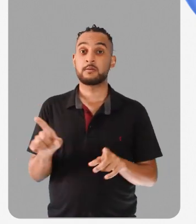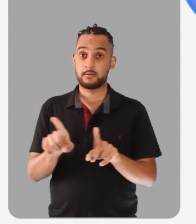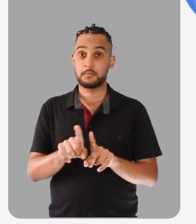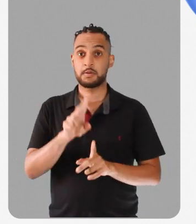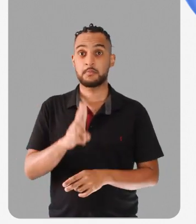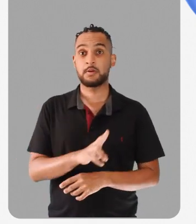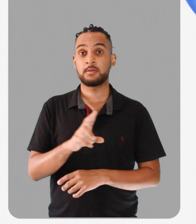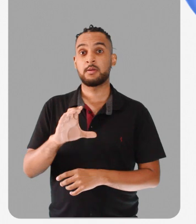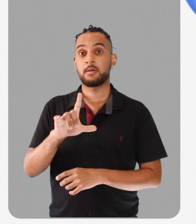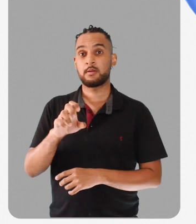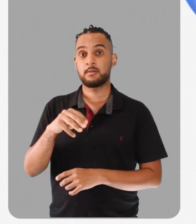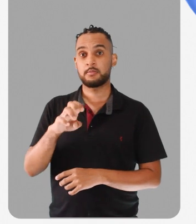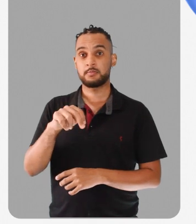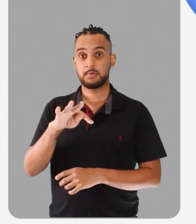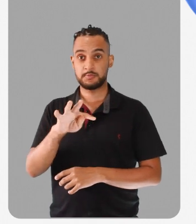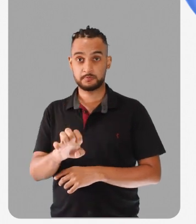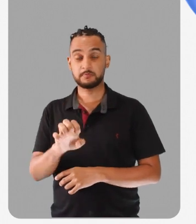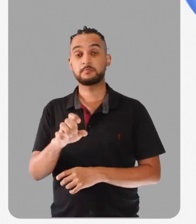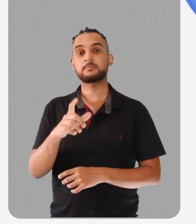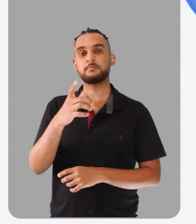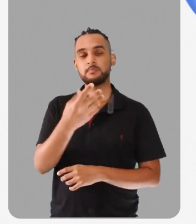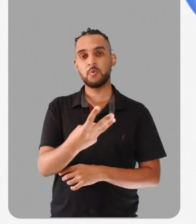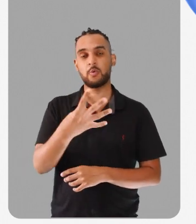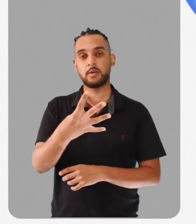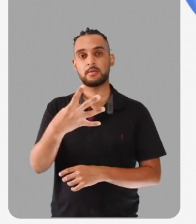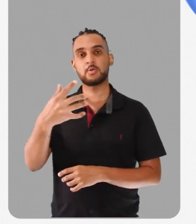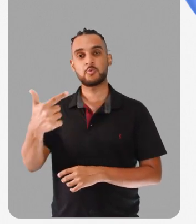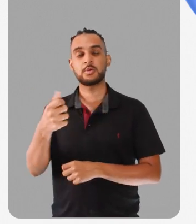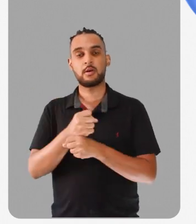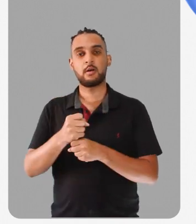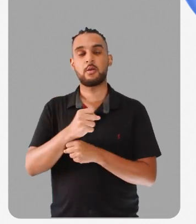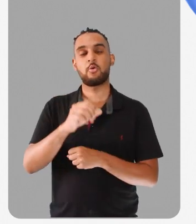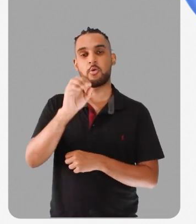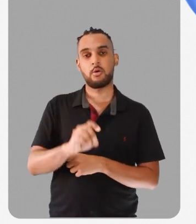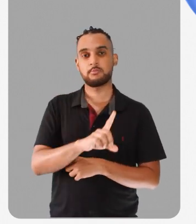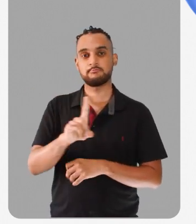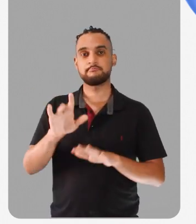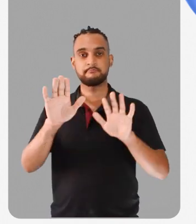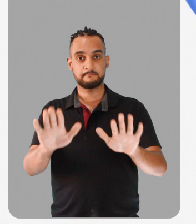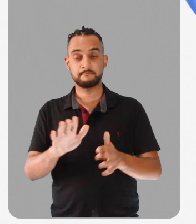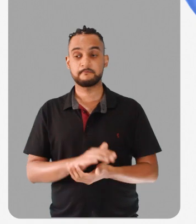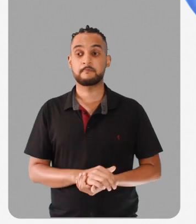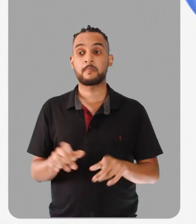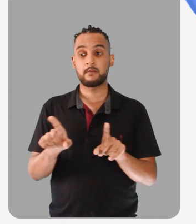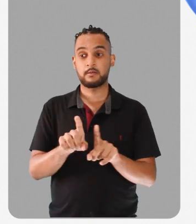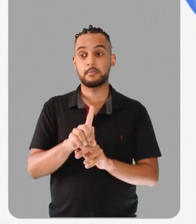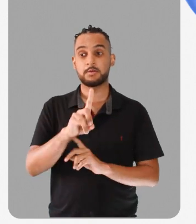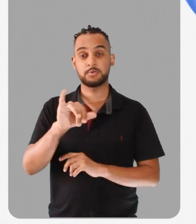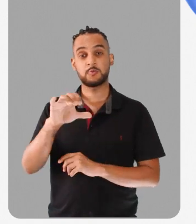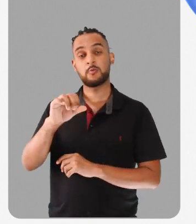celebra mais um ano de vida. E no mesmo dia, Padre Clemente Trecani comemora 42 anos de ordenação